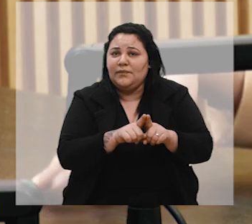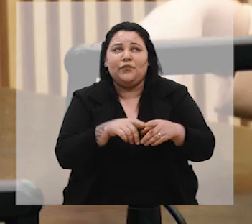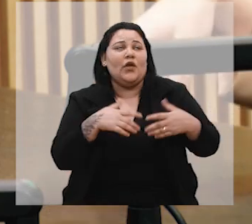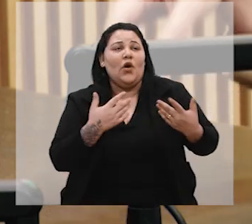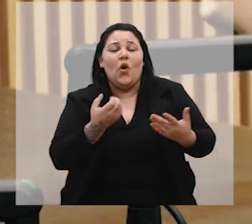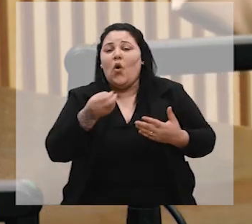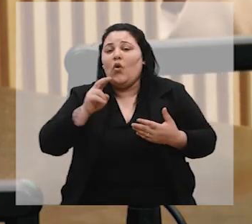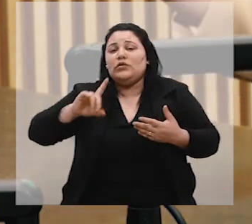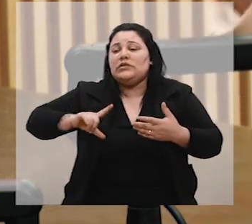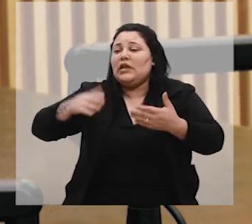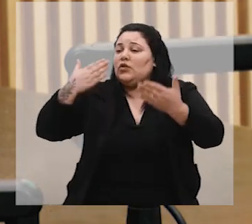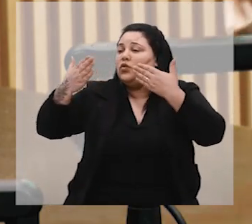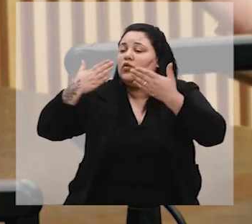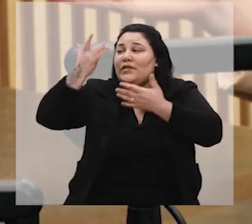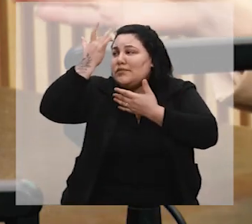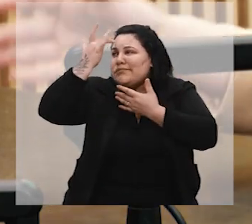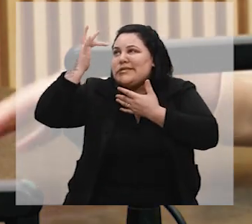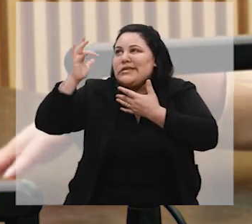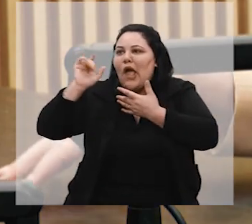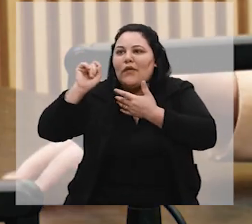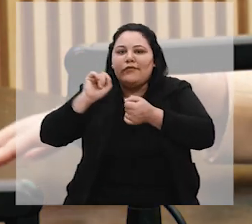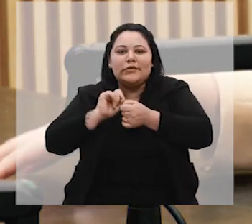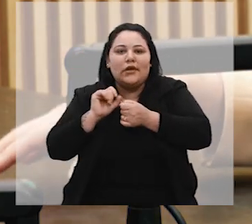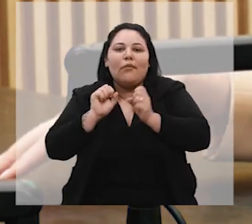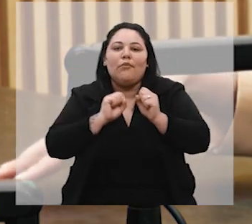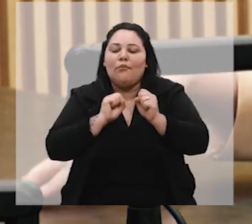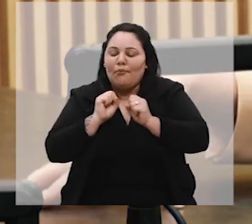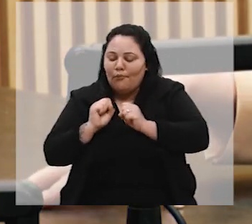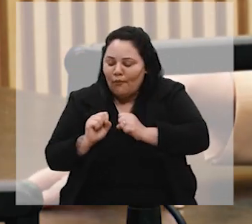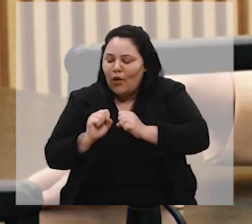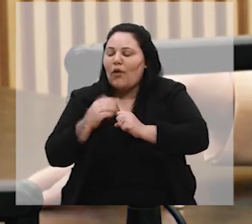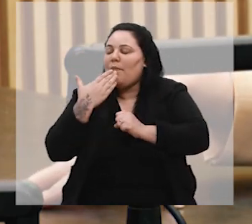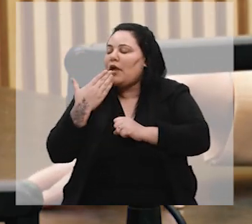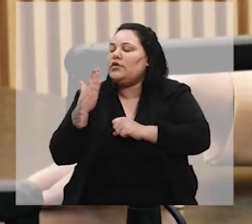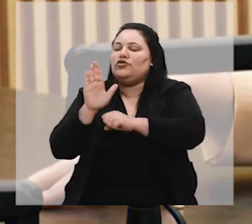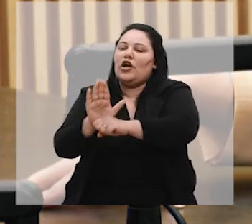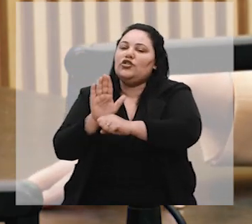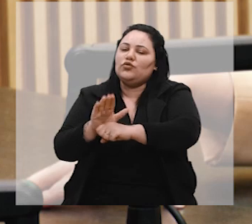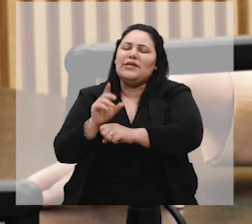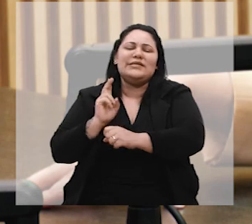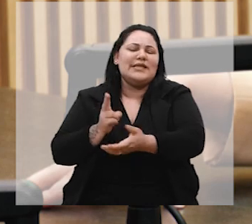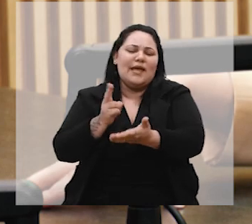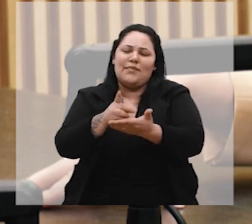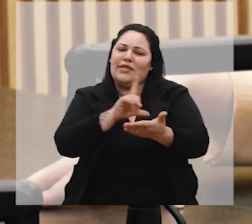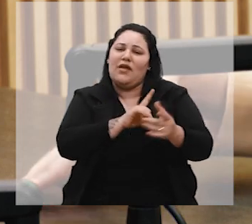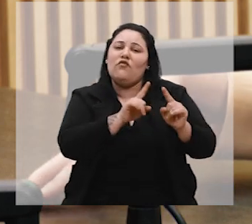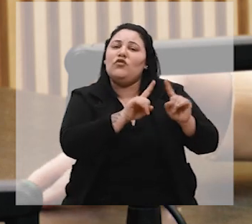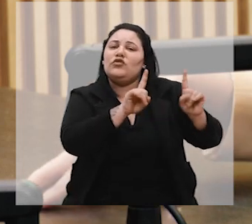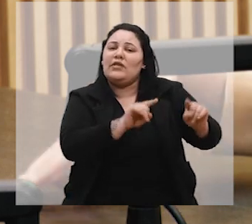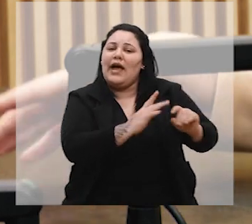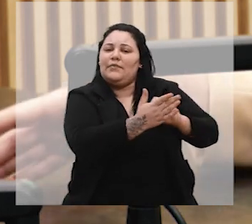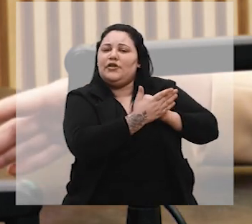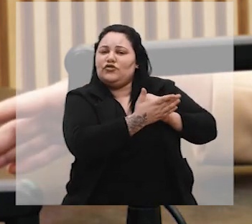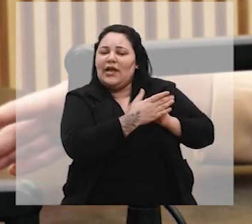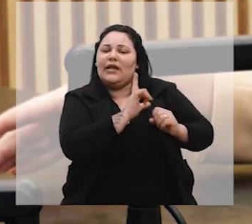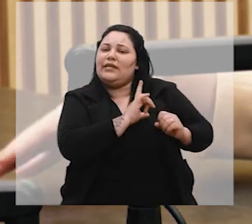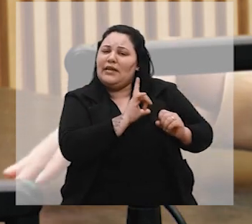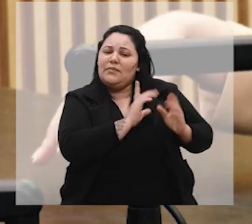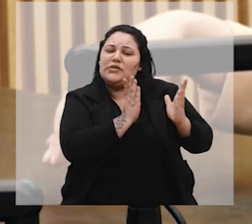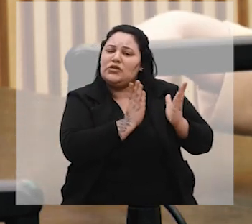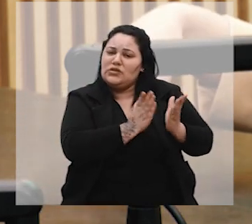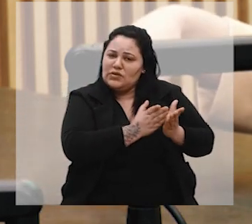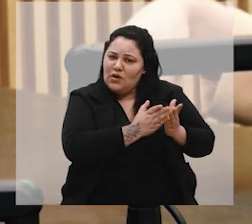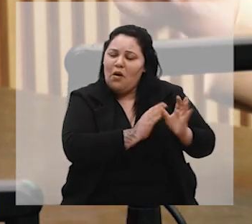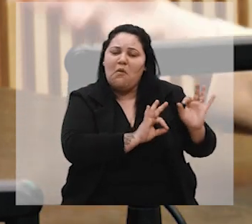de, na grande dúvida, você não sabe o que fazer, você pode pedir ajuda, sempre tem alguém ali prestes a ajudar, né? Nós somos preparados para